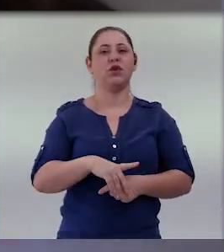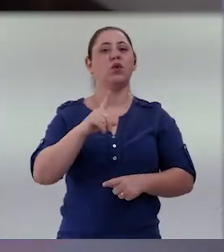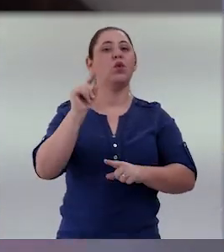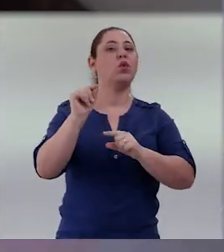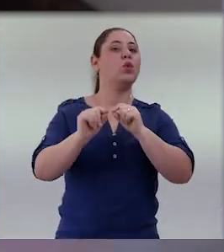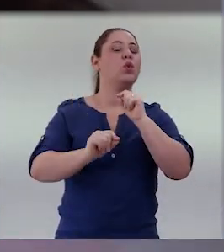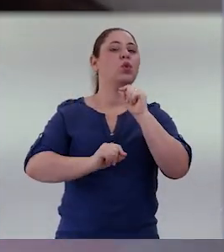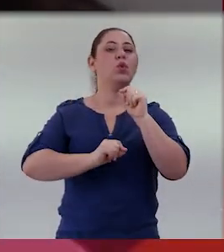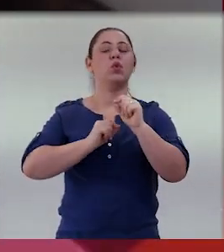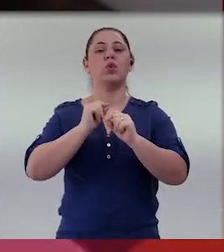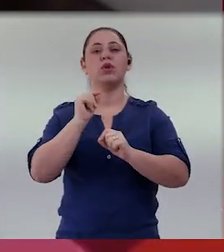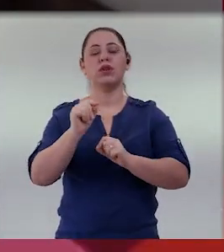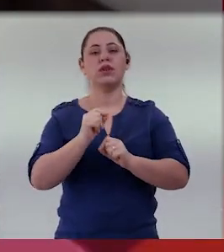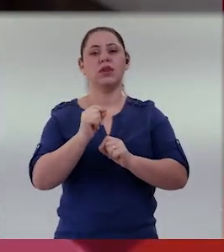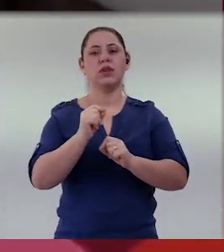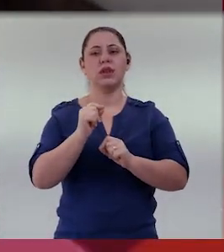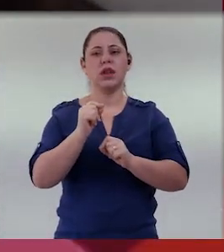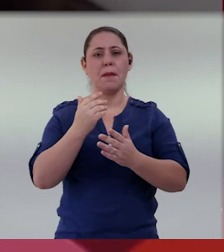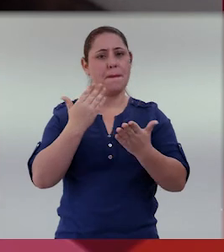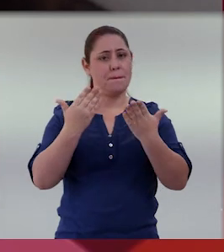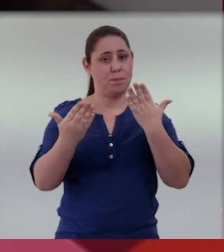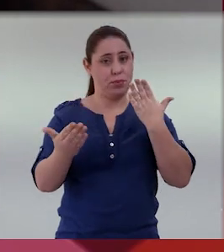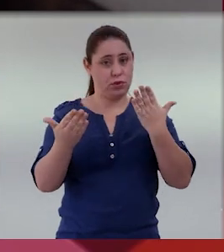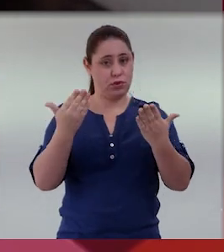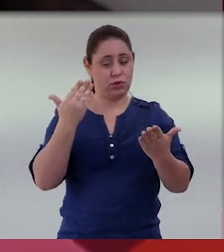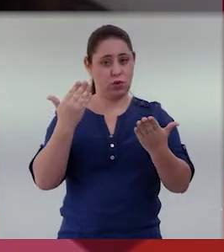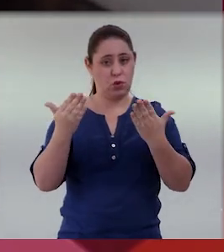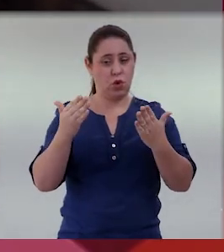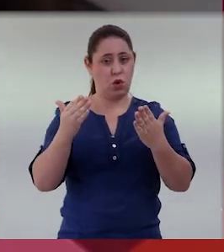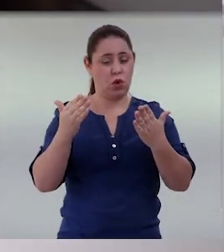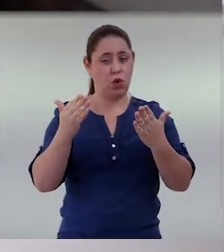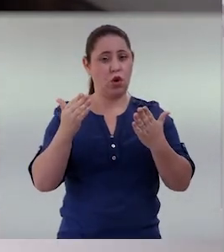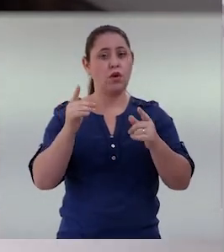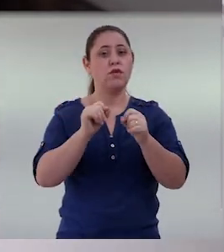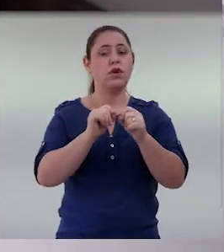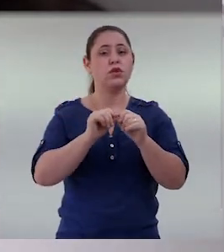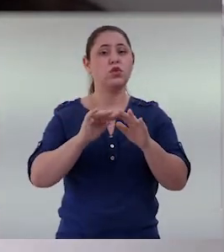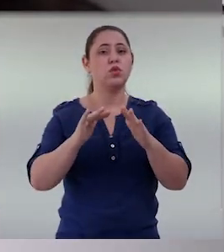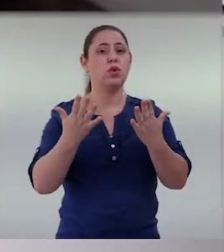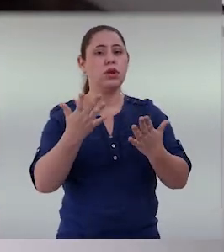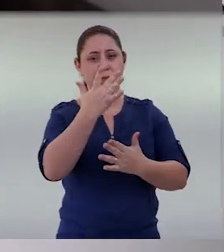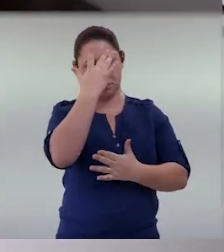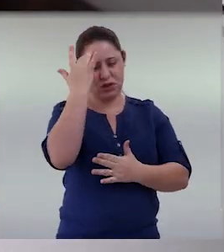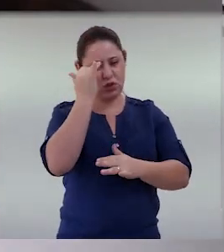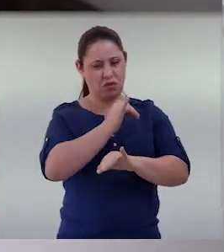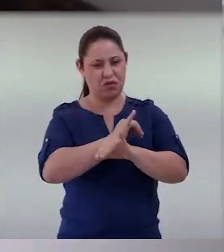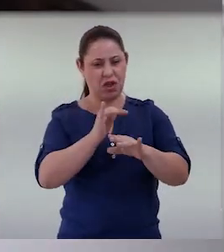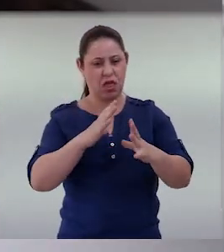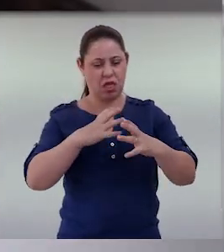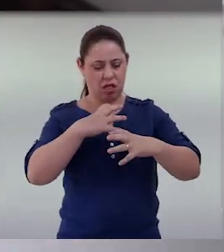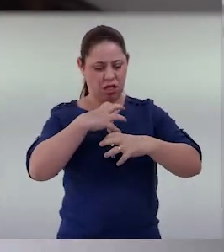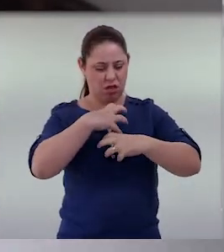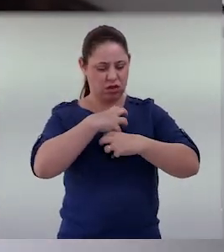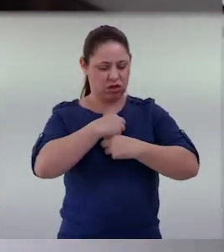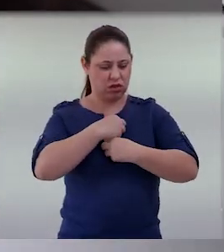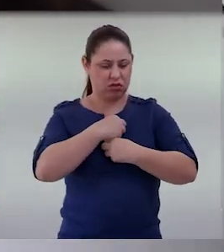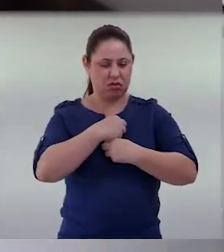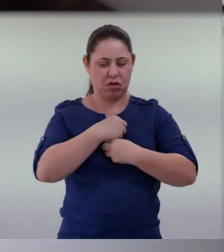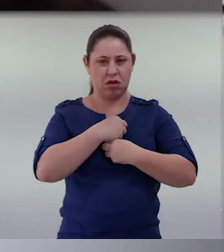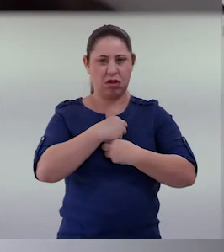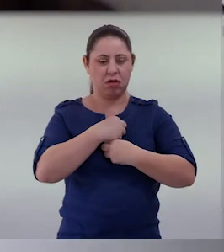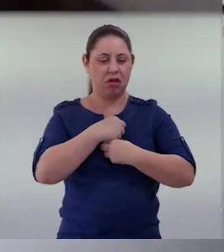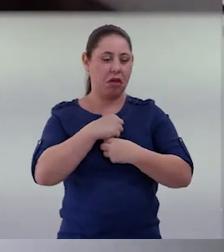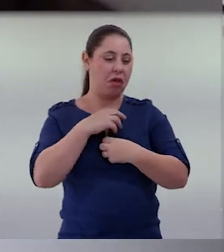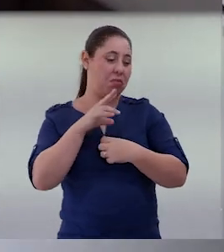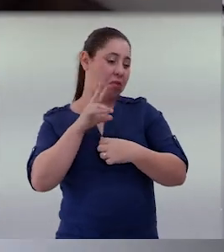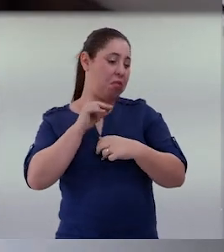bastante. E Renata, o que que passa por vocês, psicólogos, quando as pessoas elas dizem que